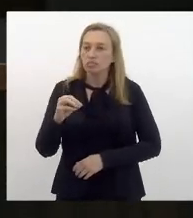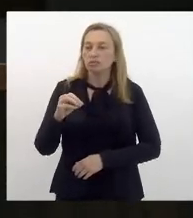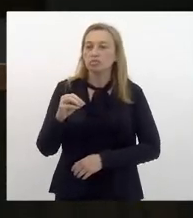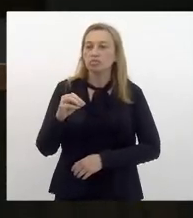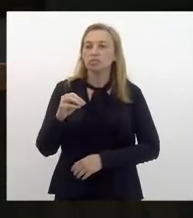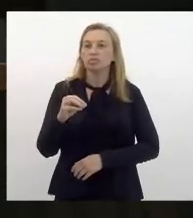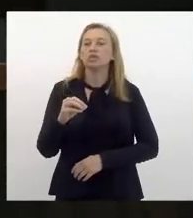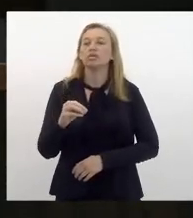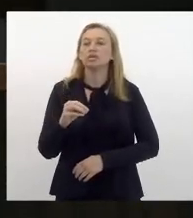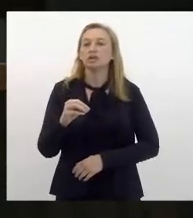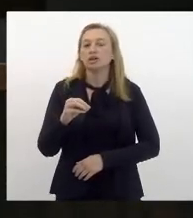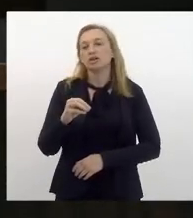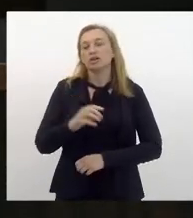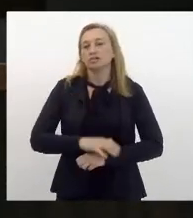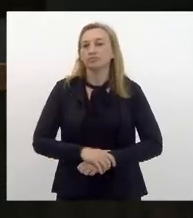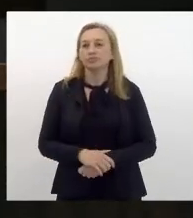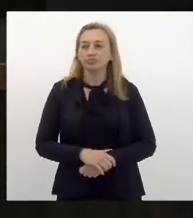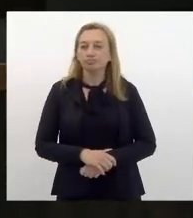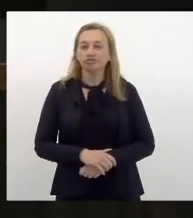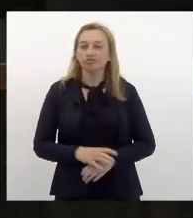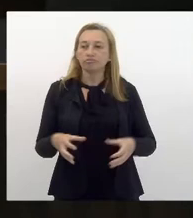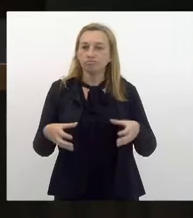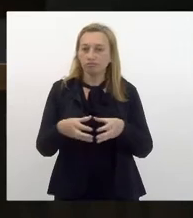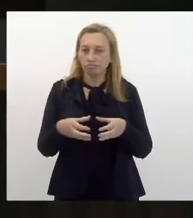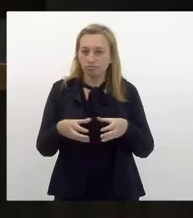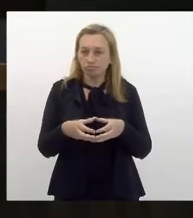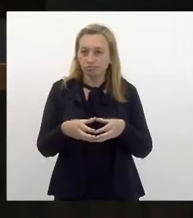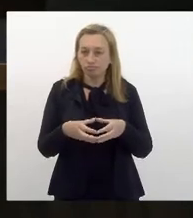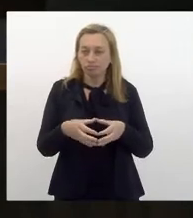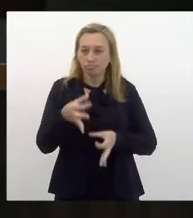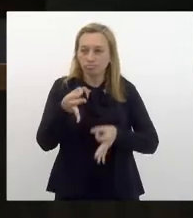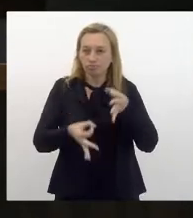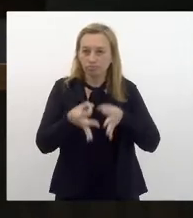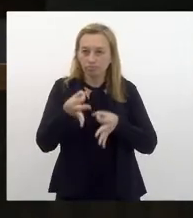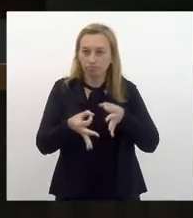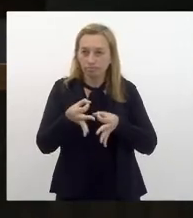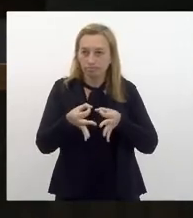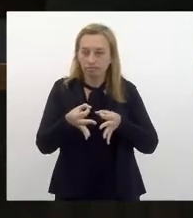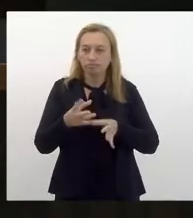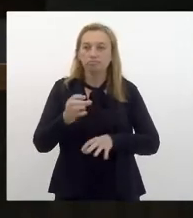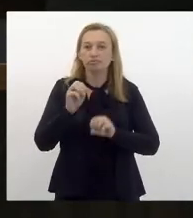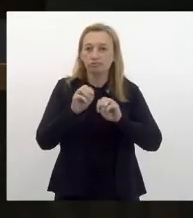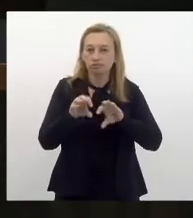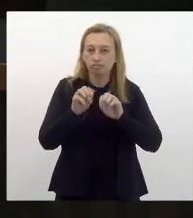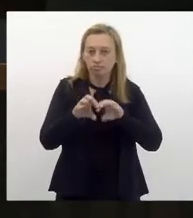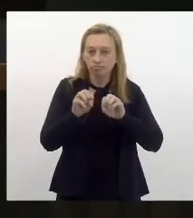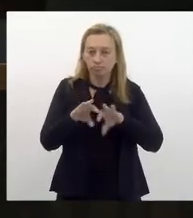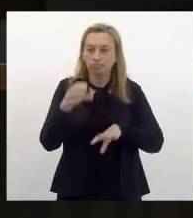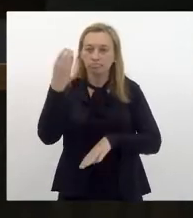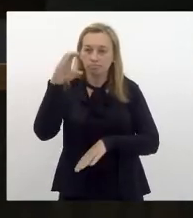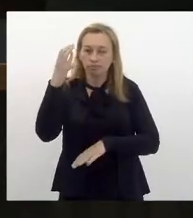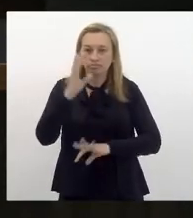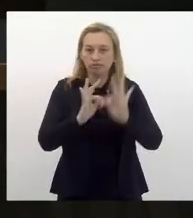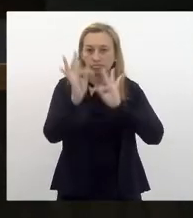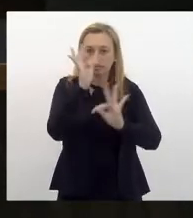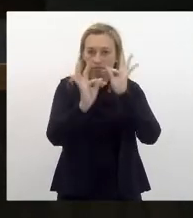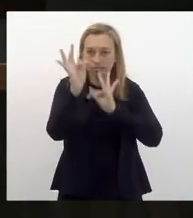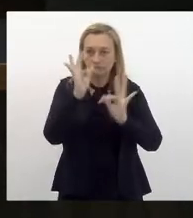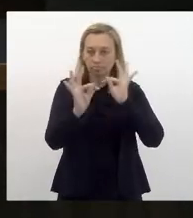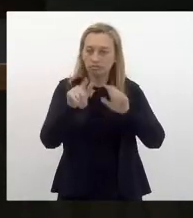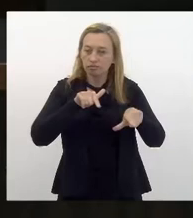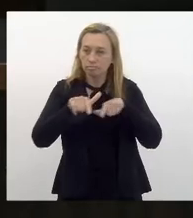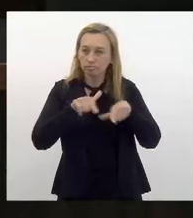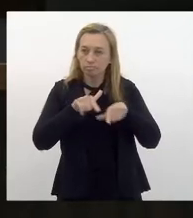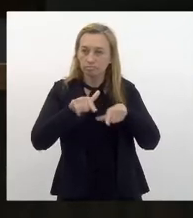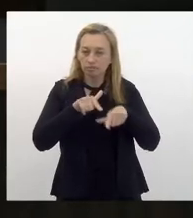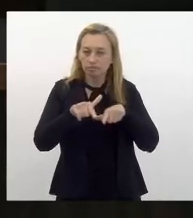e Marcio Pacheco pendente de pareceres das comissões de constituição e Justiça de educação o peso tecnologia de